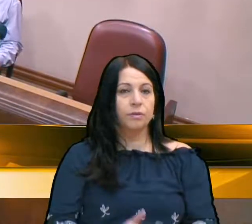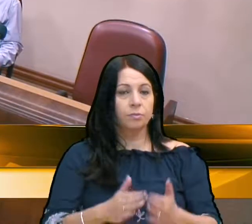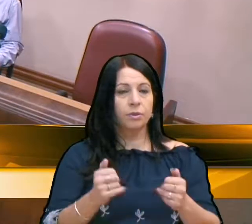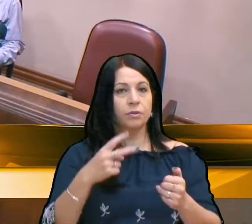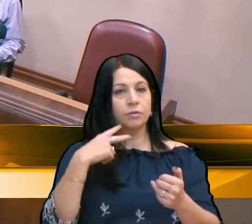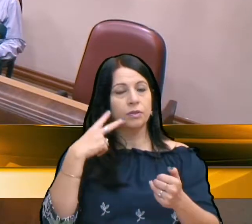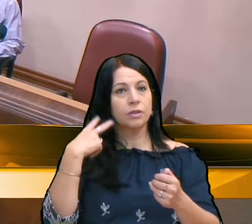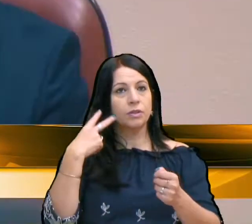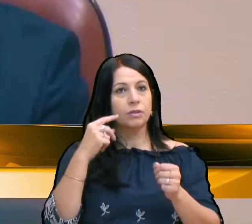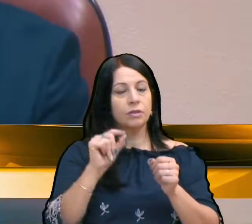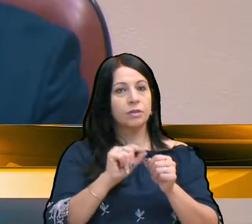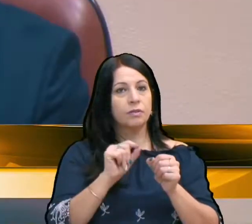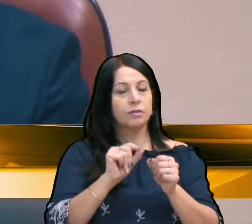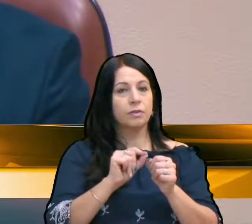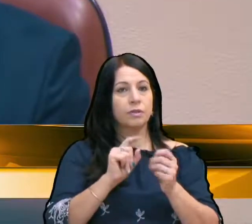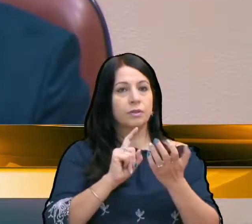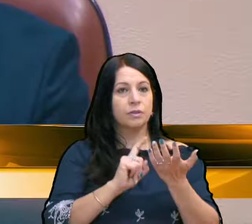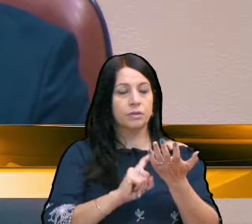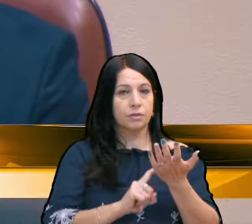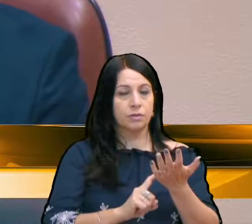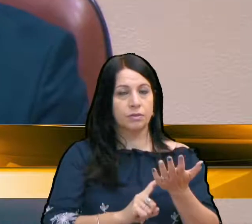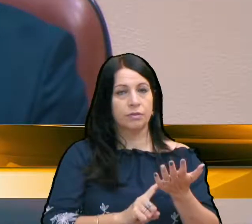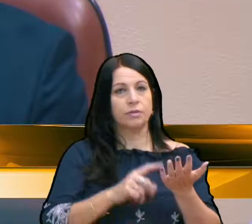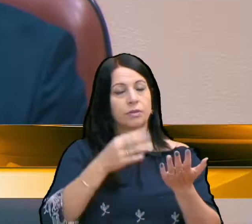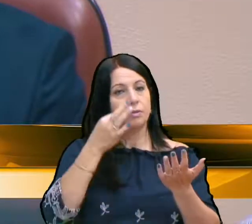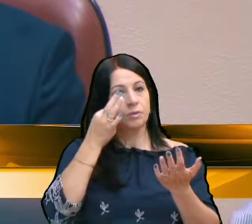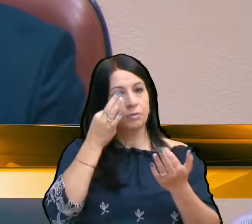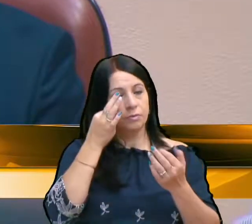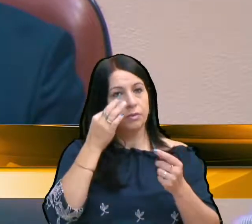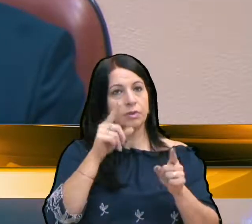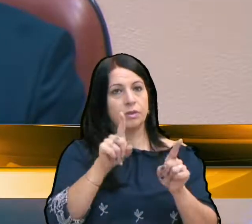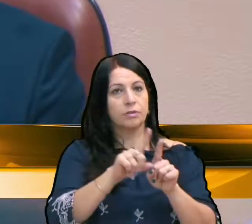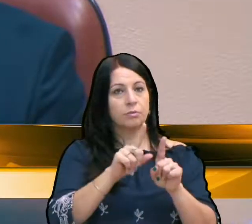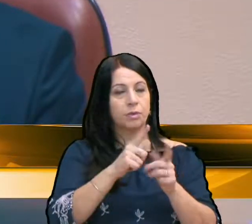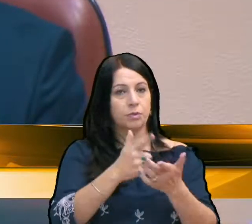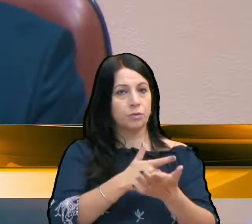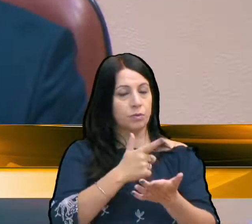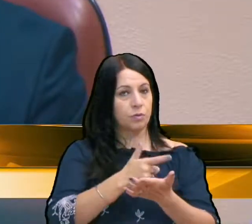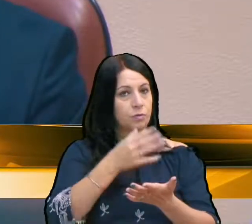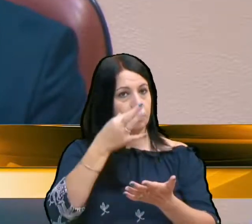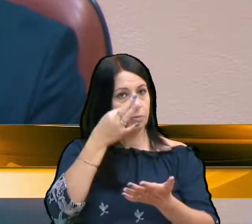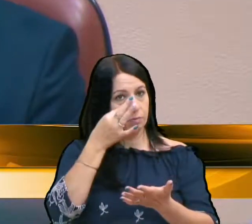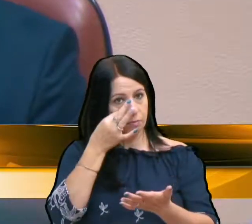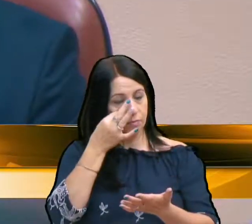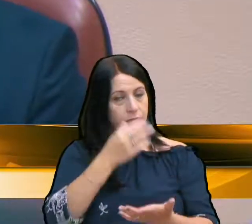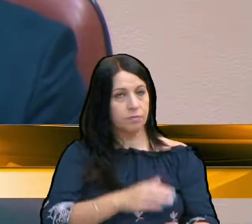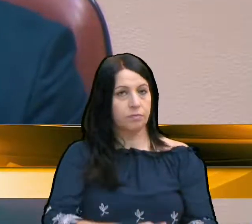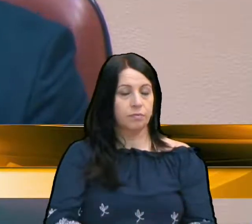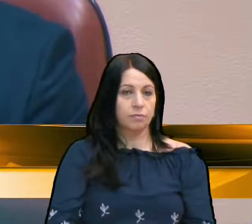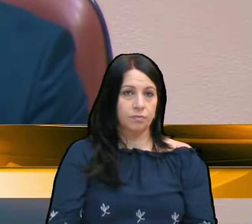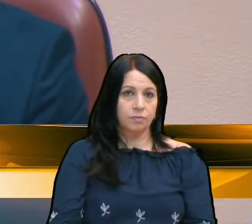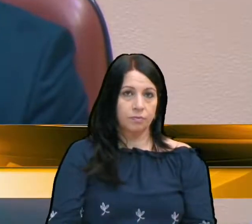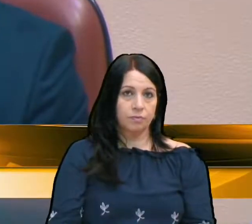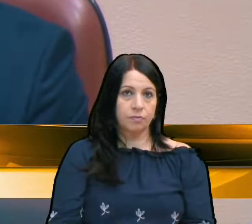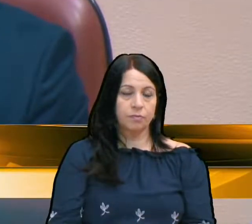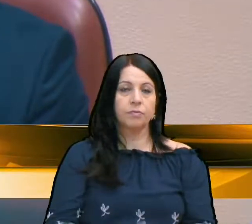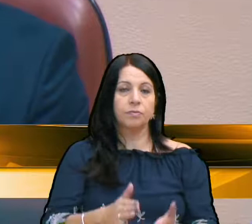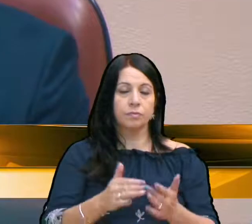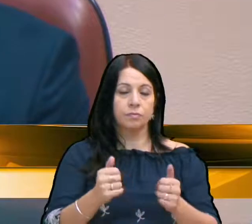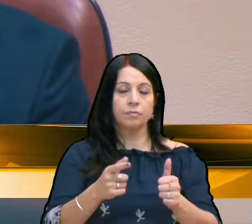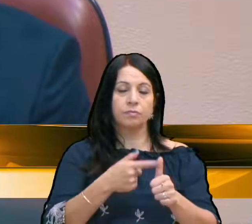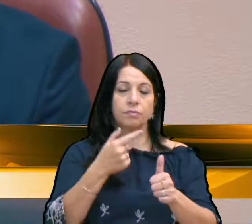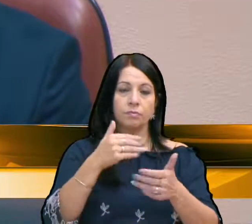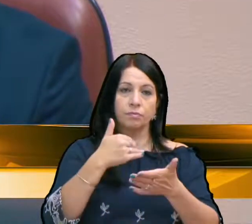Solicito aos vereadores que procedam ao registro de presença no terminal eletrônico e também no livro de presenças. E solicito à